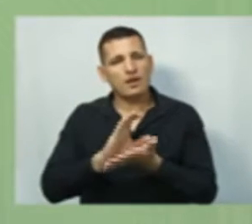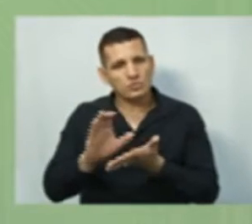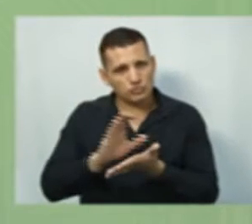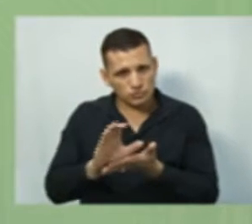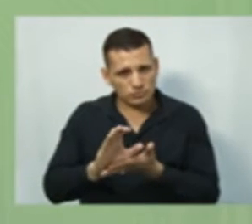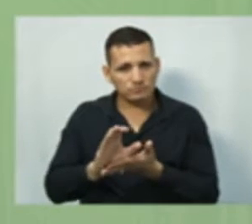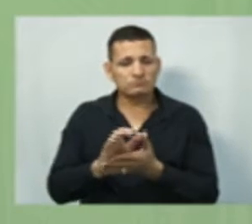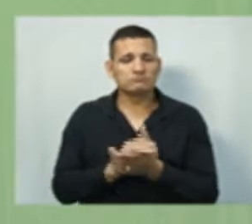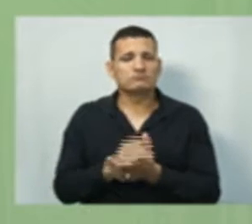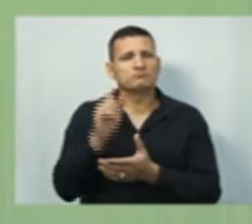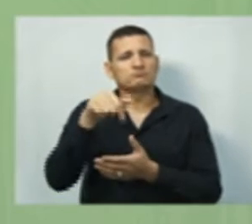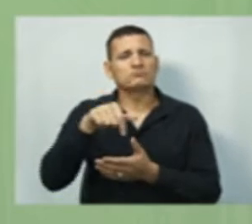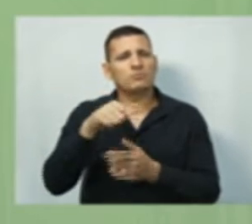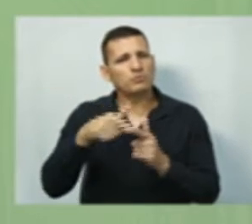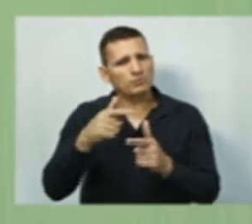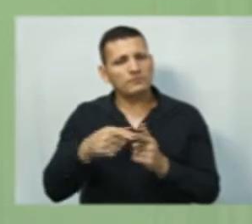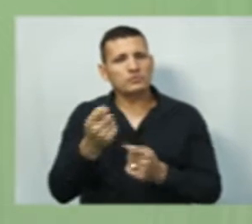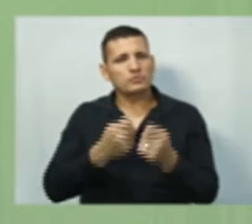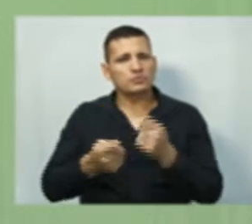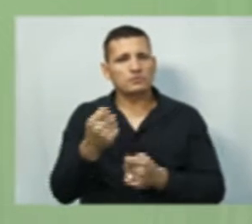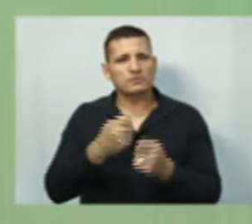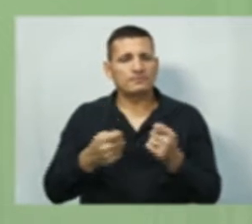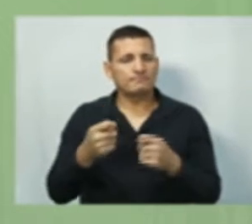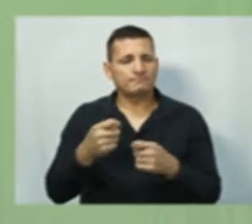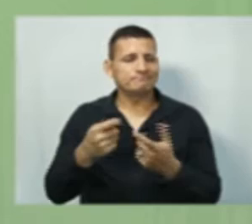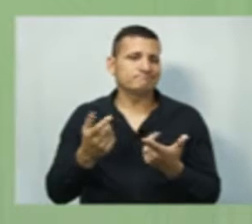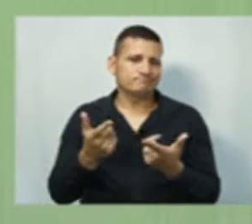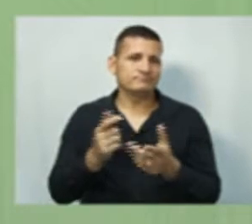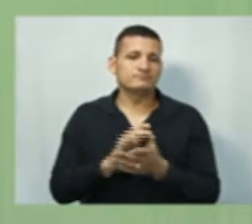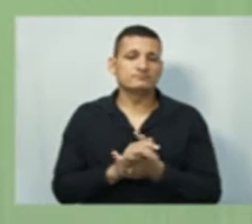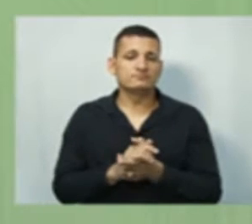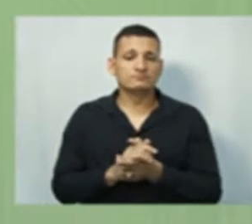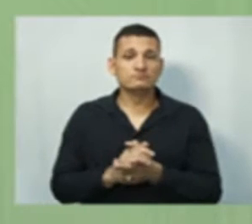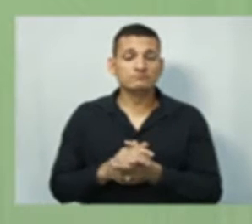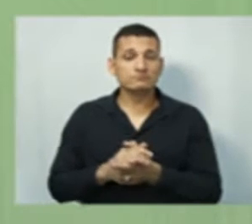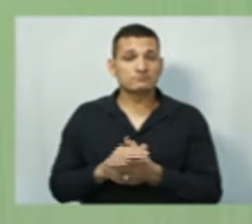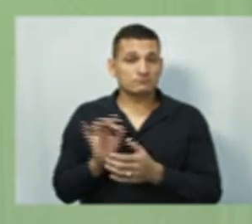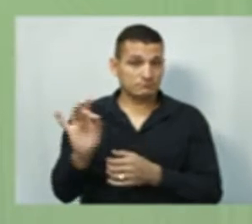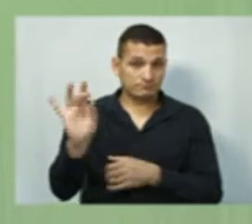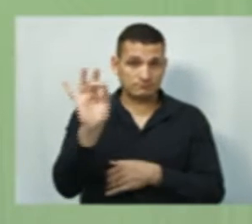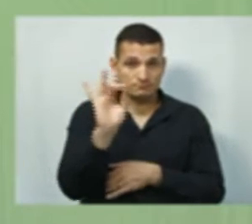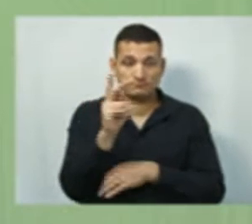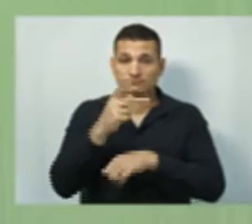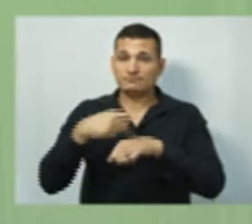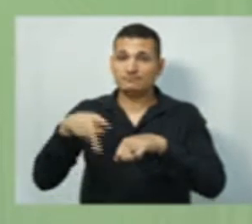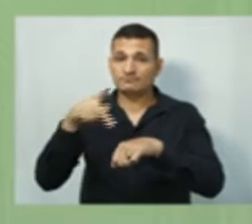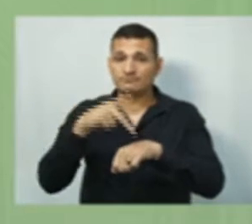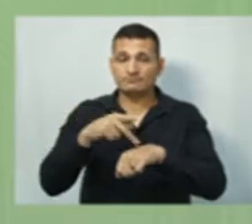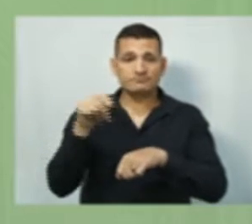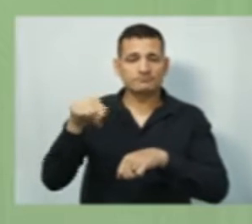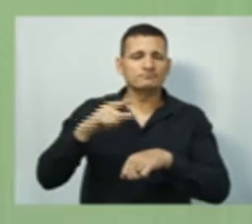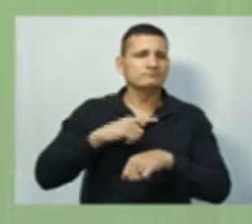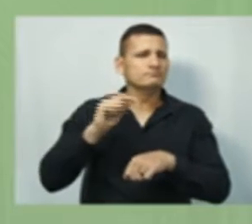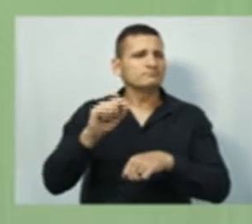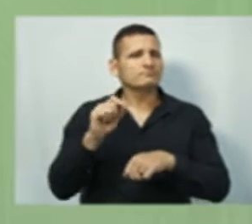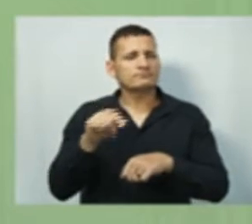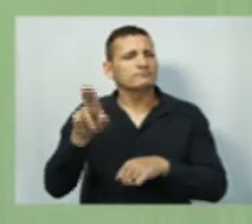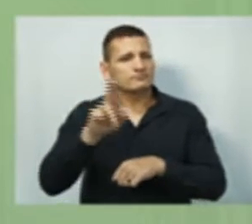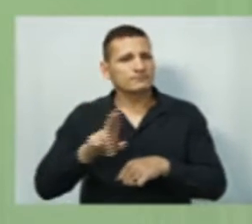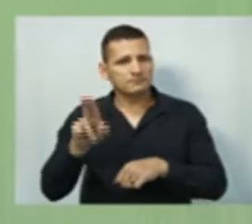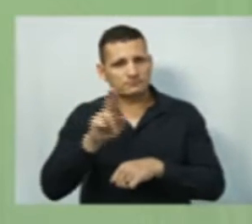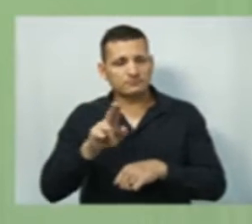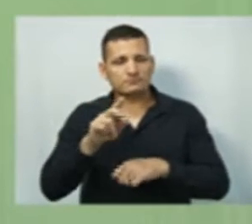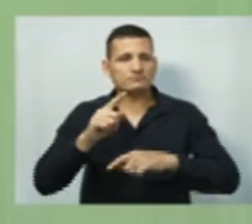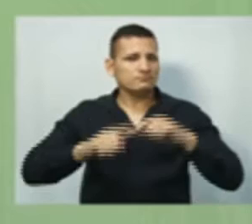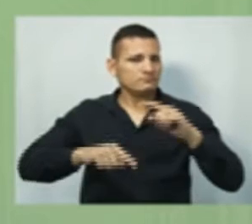fundamental. Cada nação, portanto, procura usar estes recursos produtivos tão eficientemente quanto